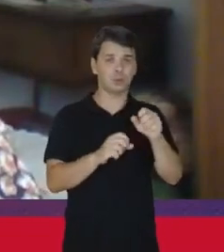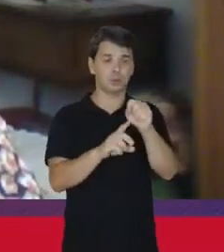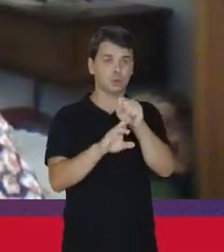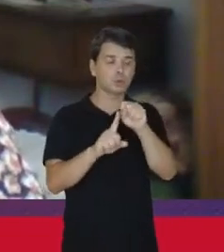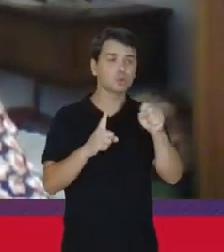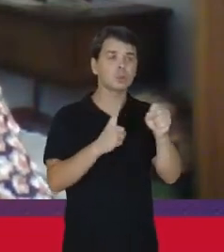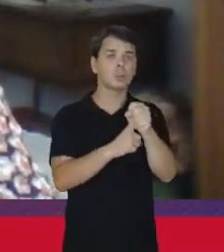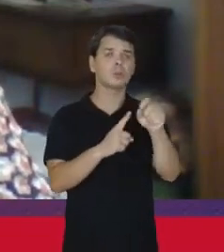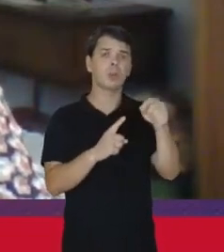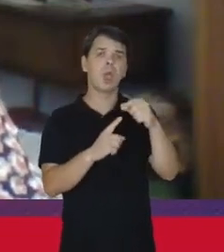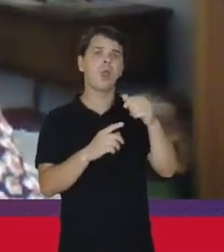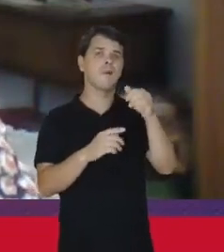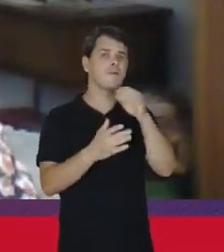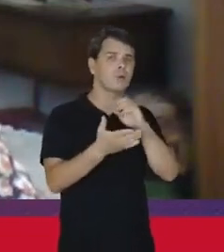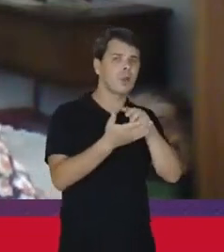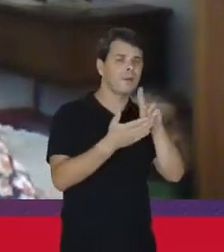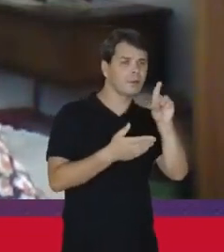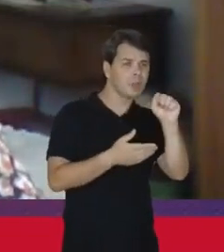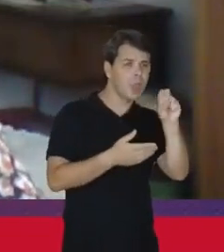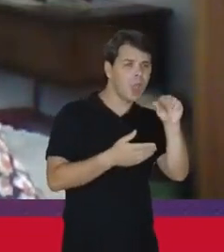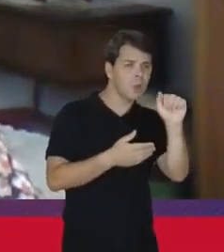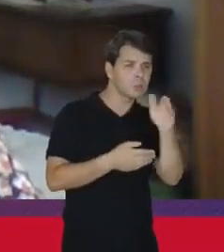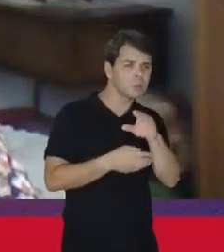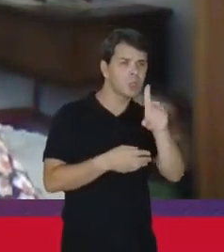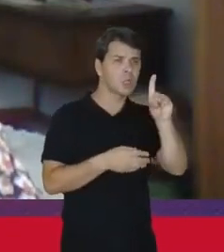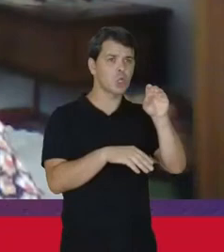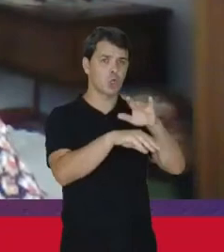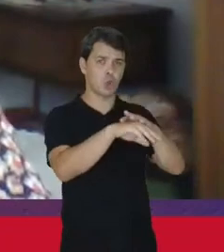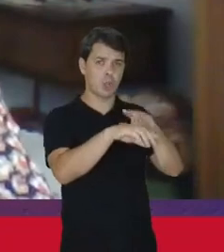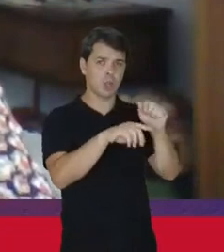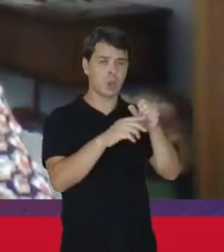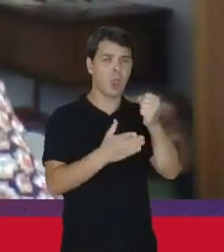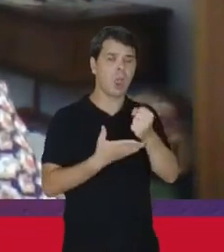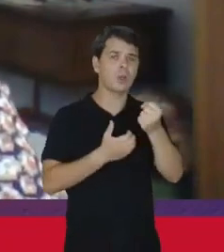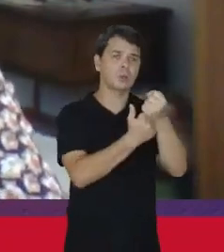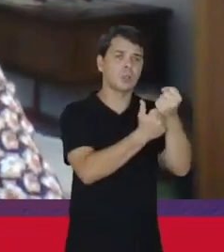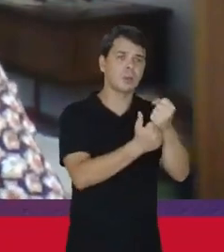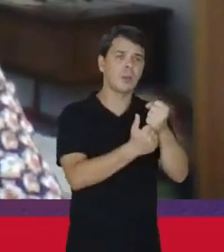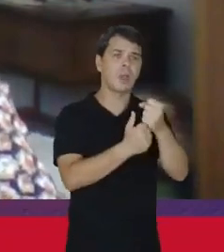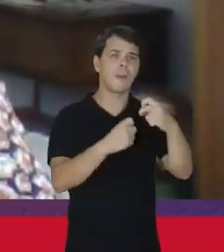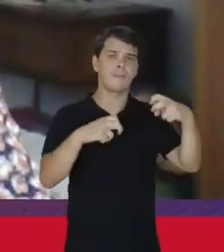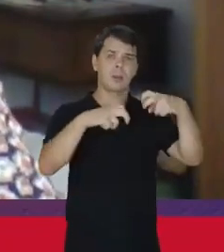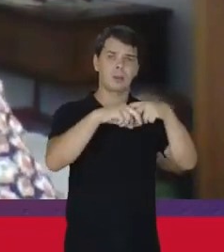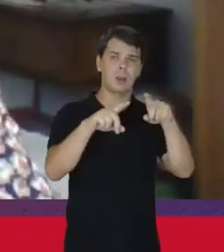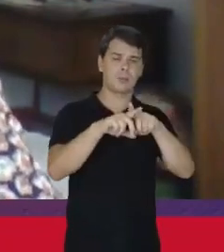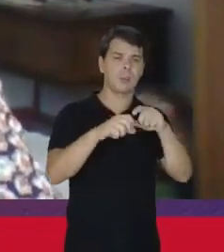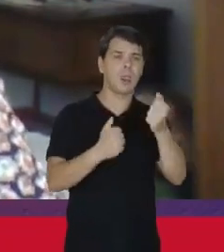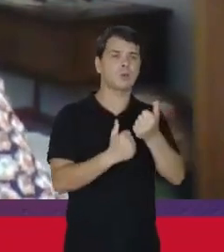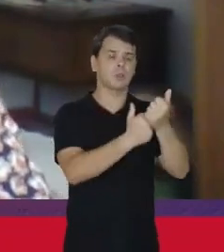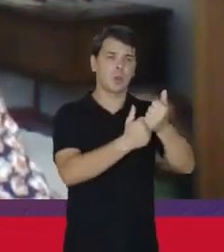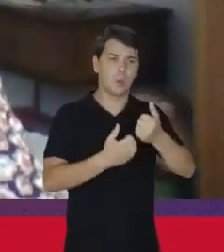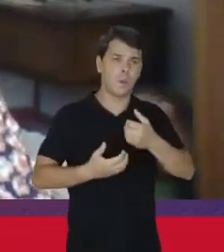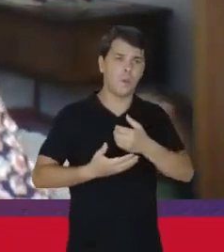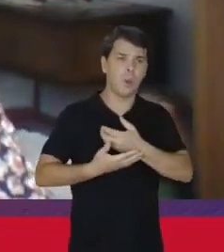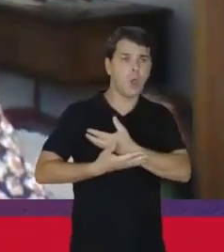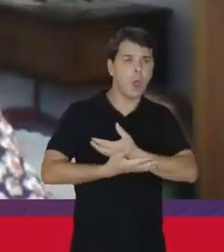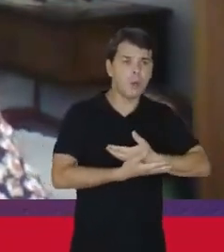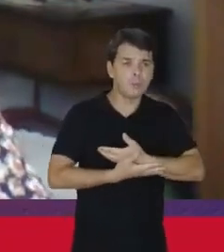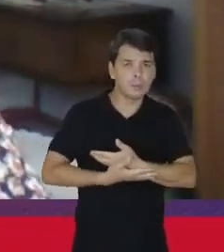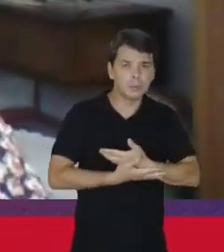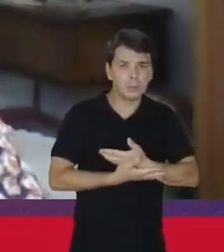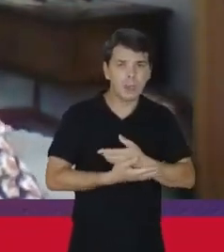caso de invalidez, auxílio doença, auxílio acidente e também auxílio maternidade, ela